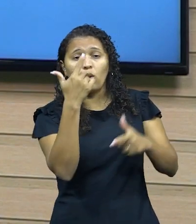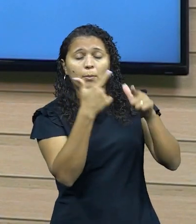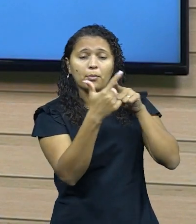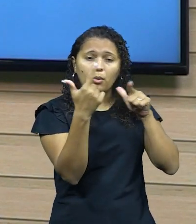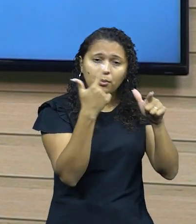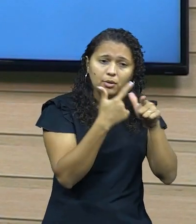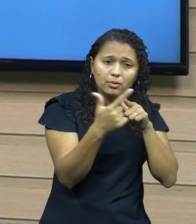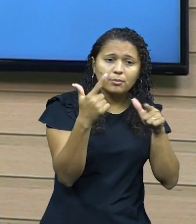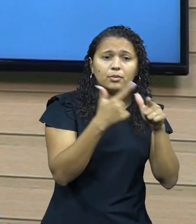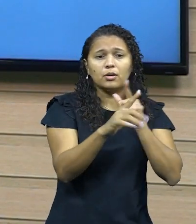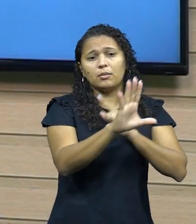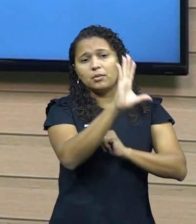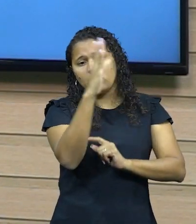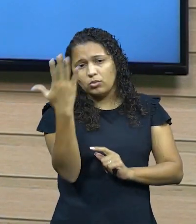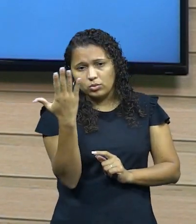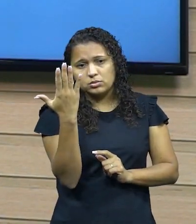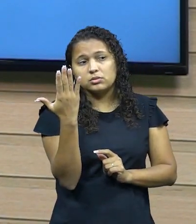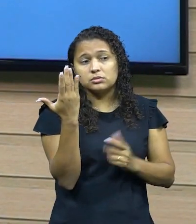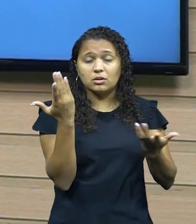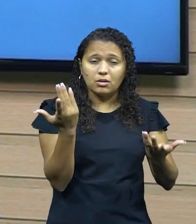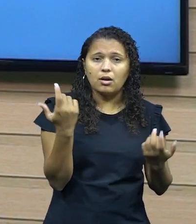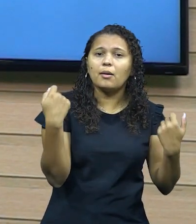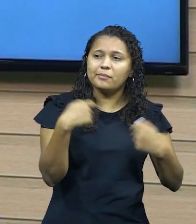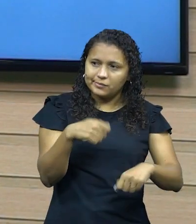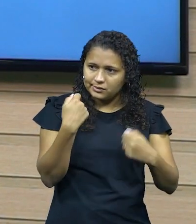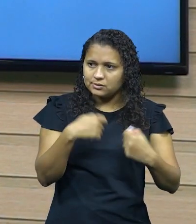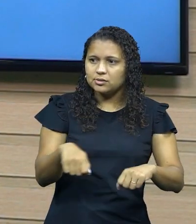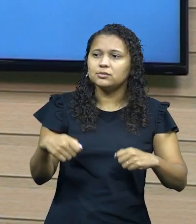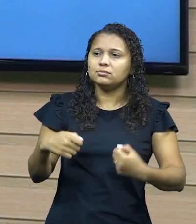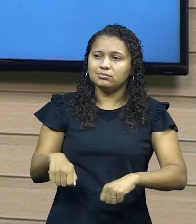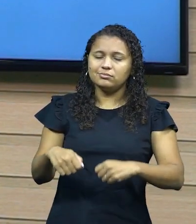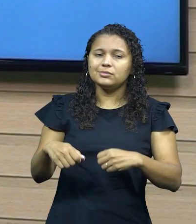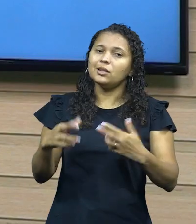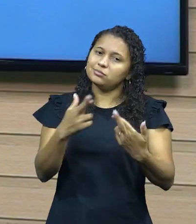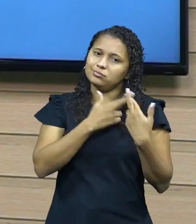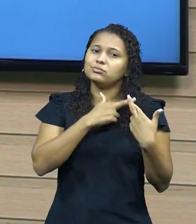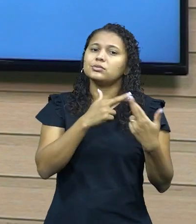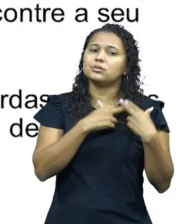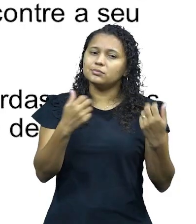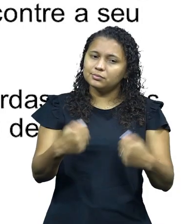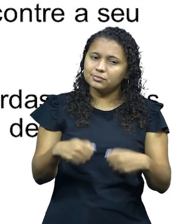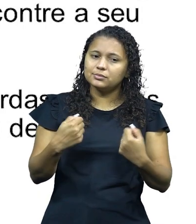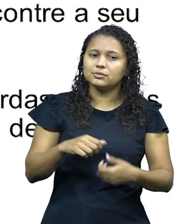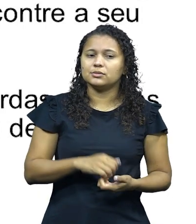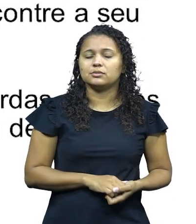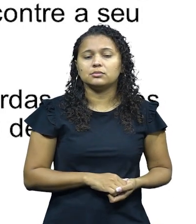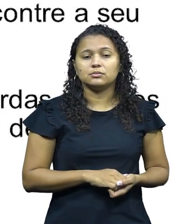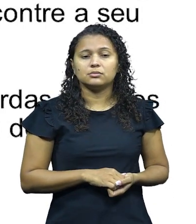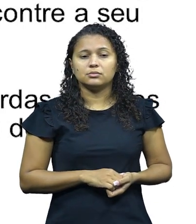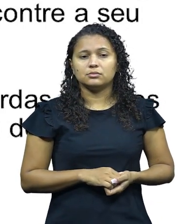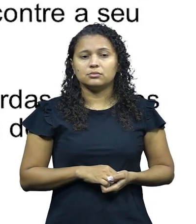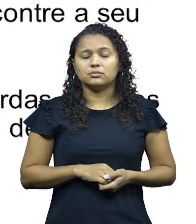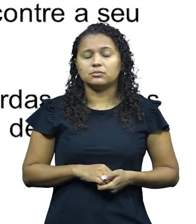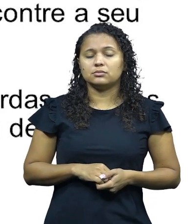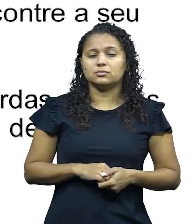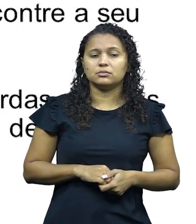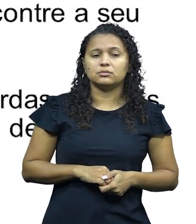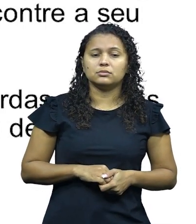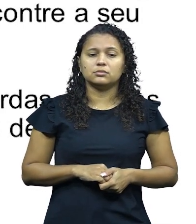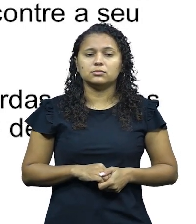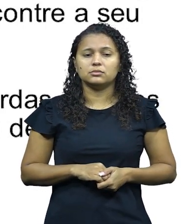cometa algum delito com aquelas mercadorias, com aqueles materiais, com aqueles equipamentos